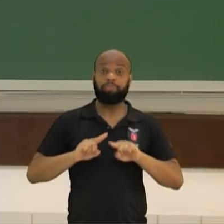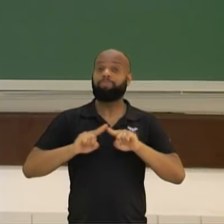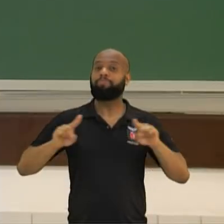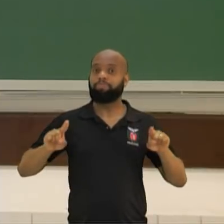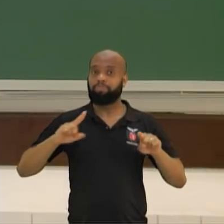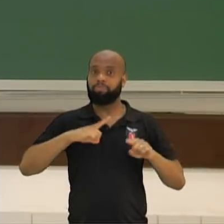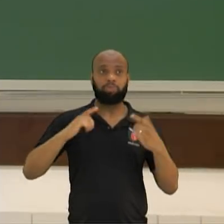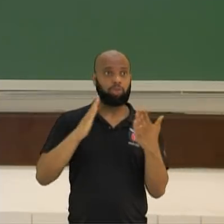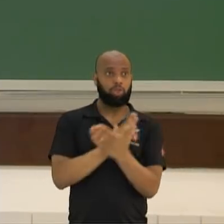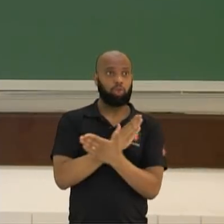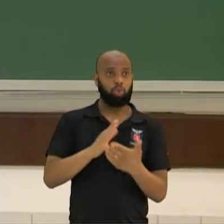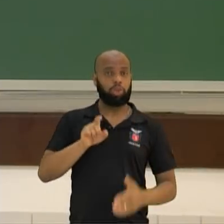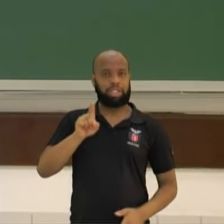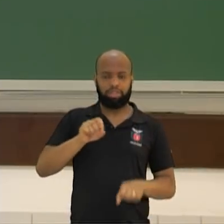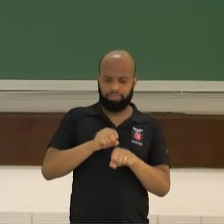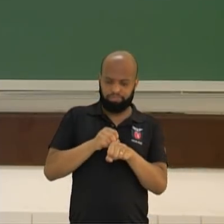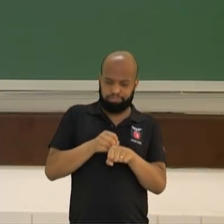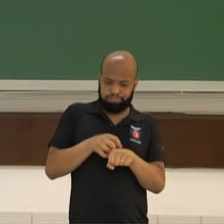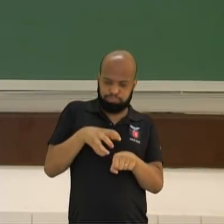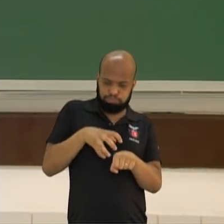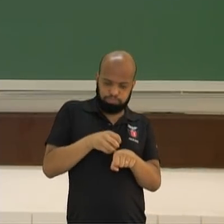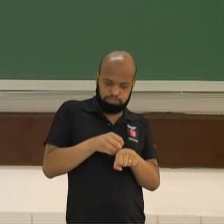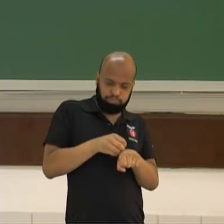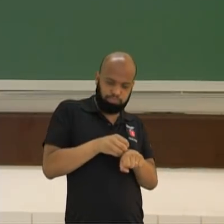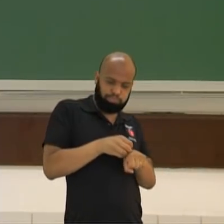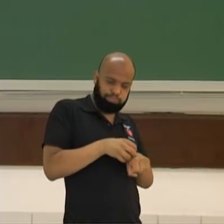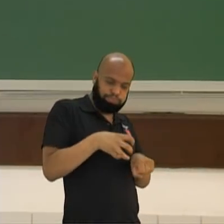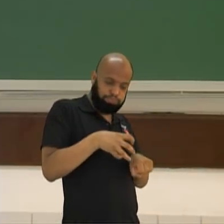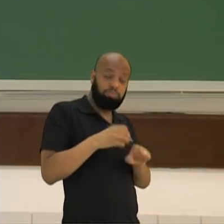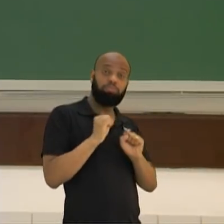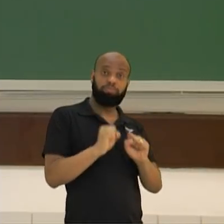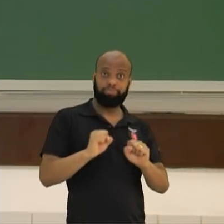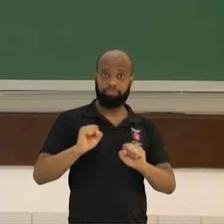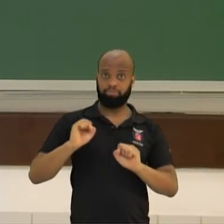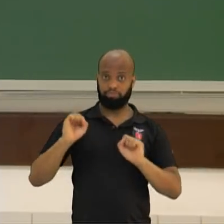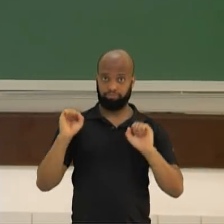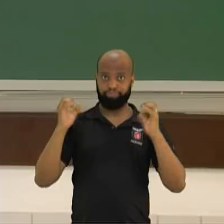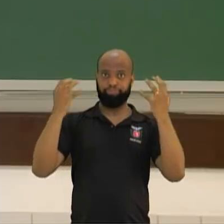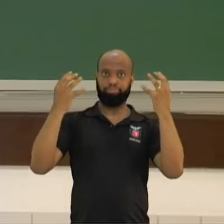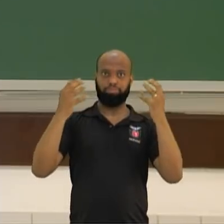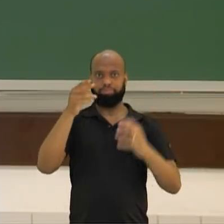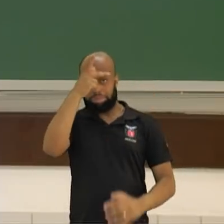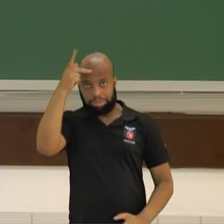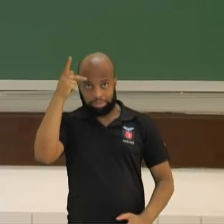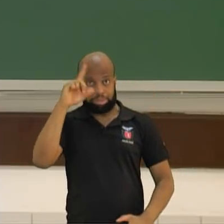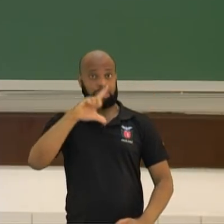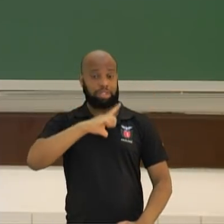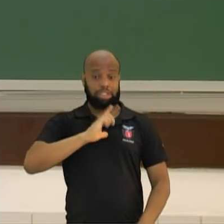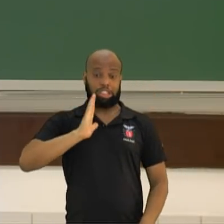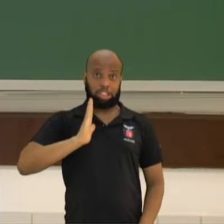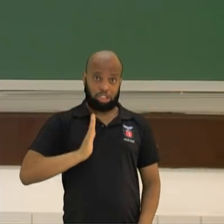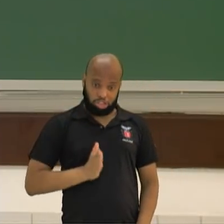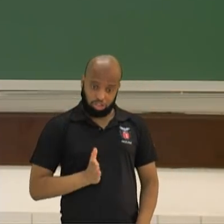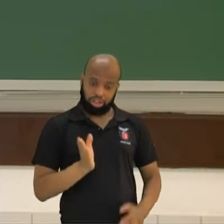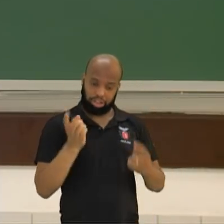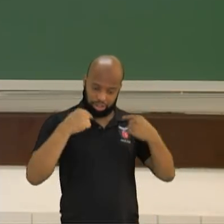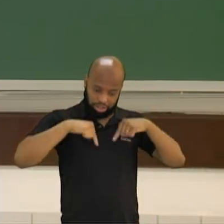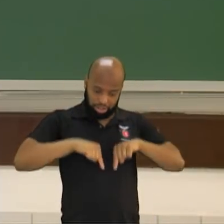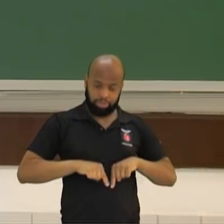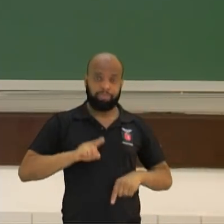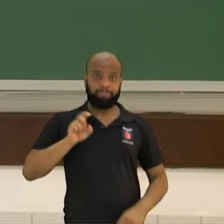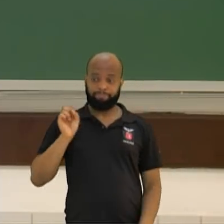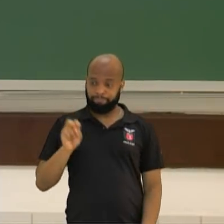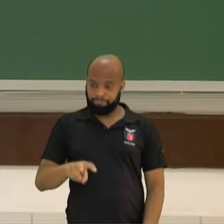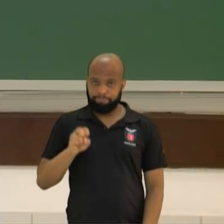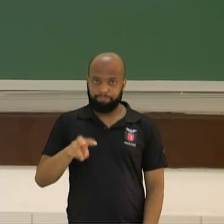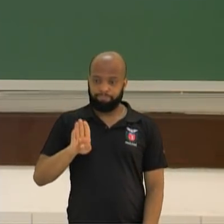Porém, algumas dessas infecções aqui, elas podem acontecer, né? Da pessoa estar portando já o